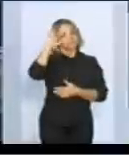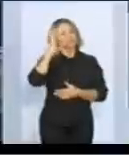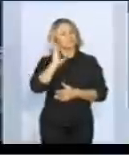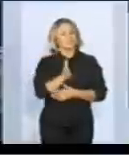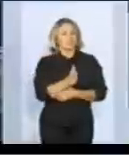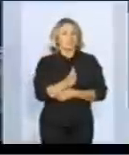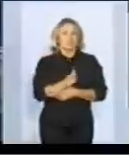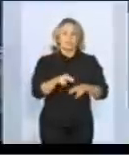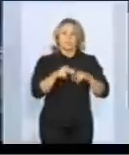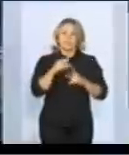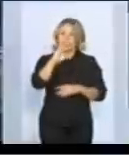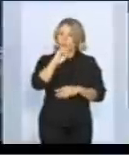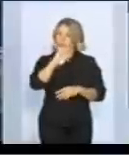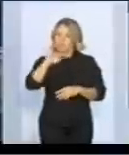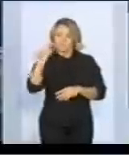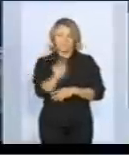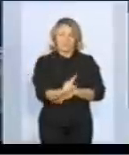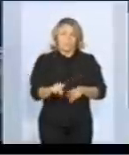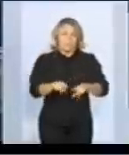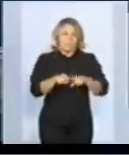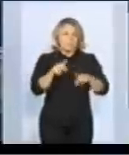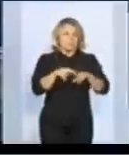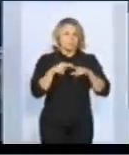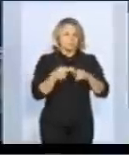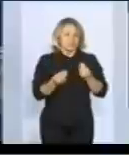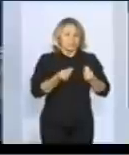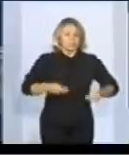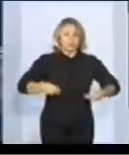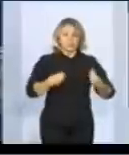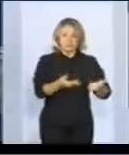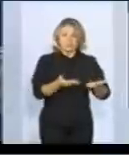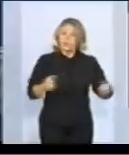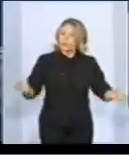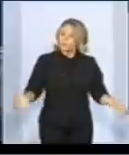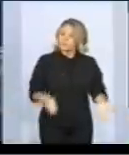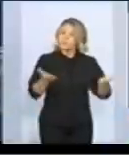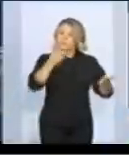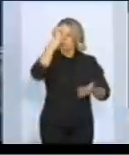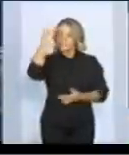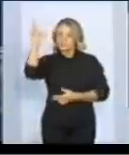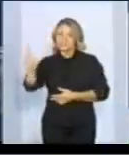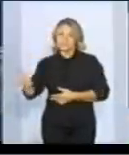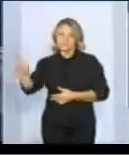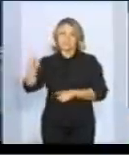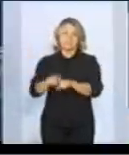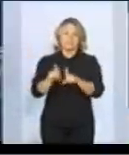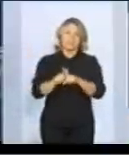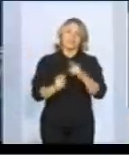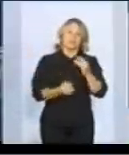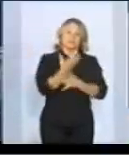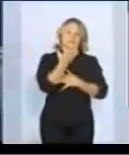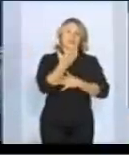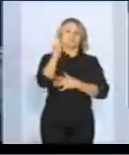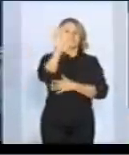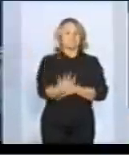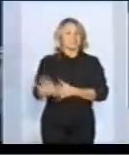por cotas, mas exatamente pelo lado da oferta, pelo incentivo ao produtor nacional, que esse resultado começa